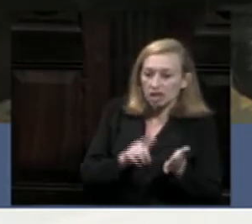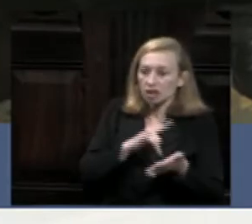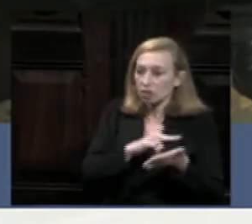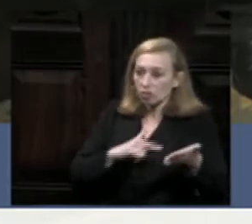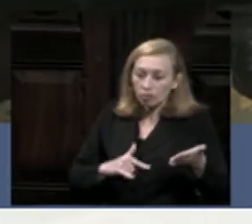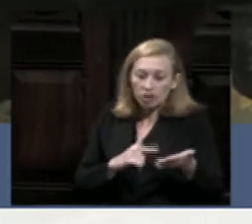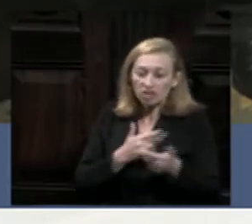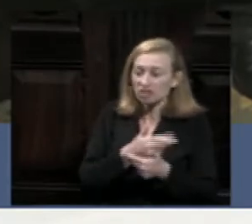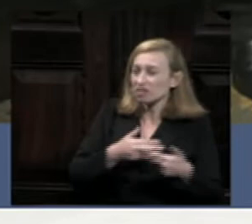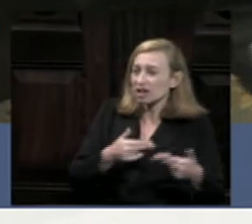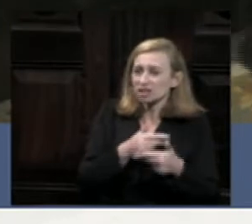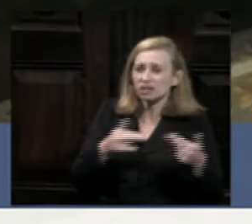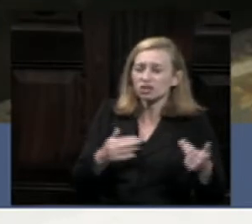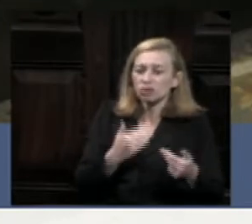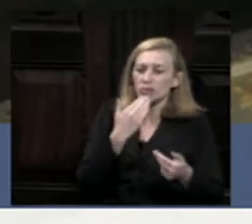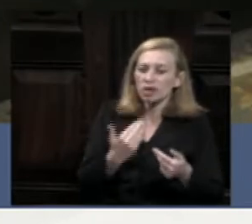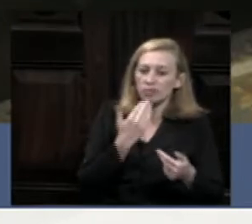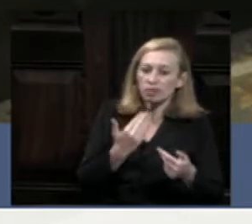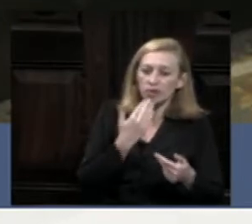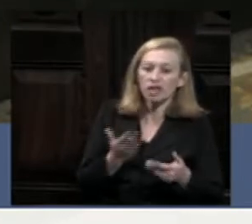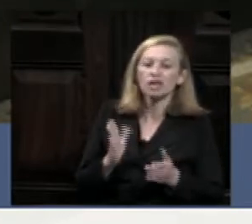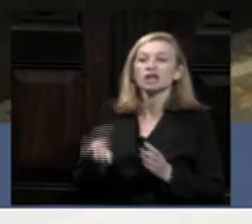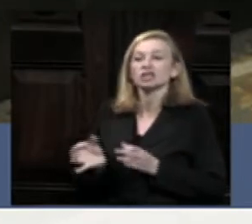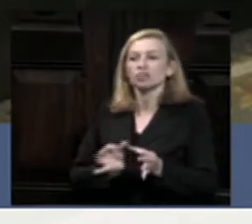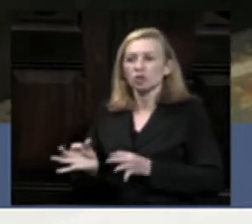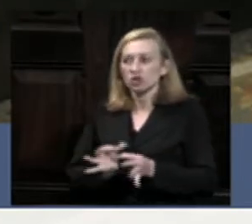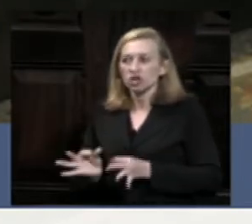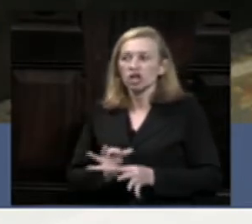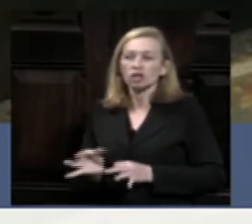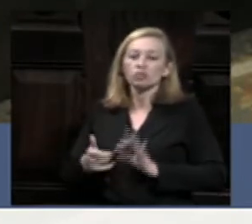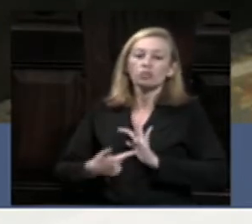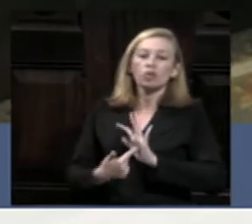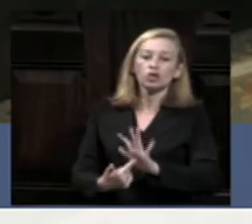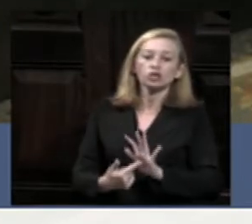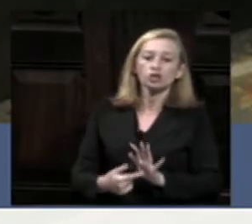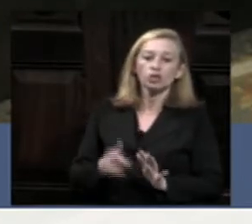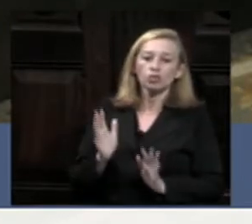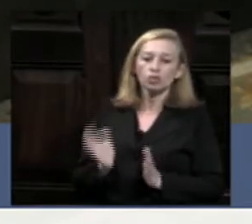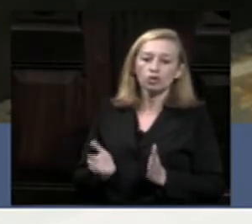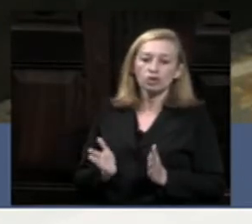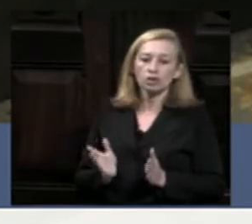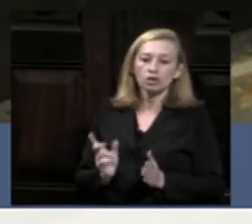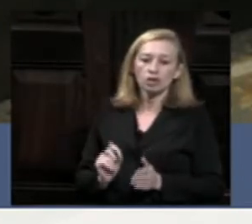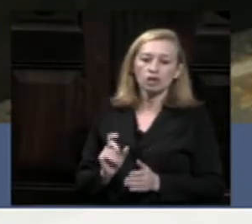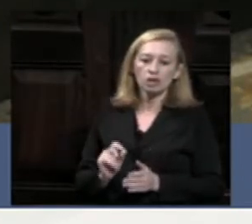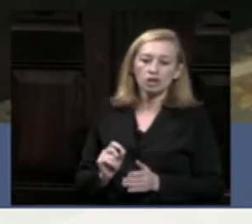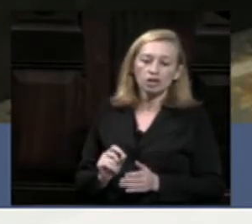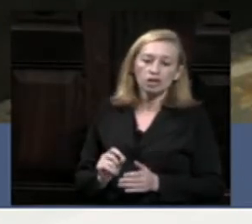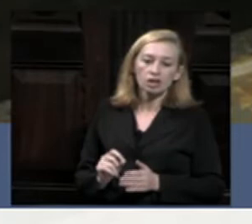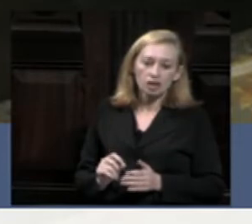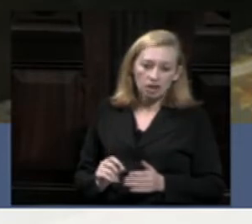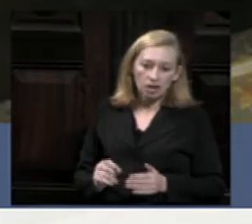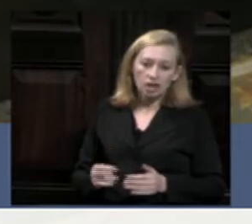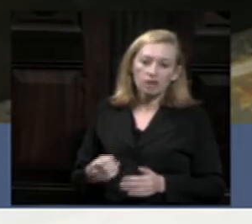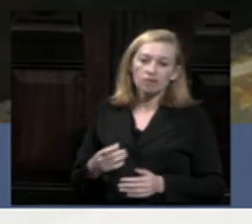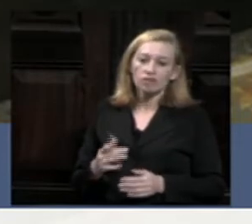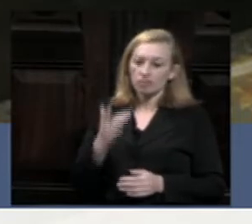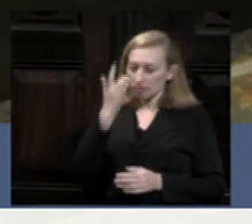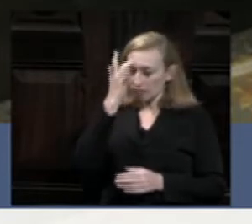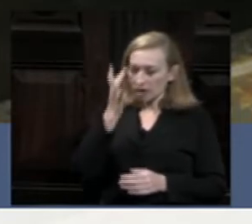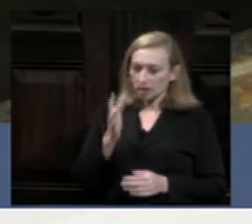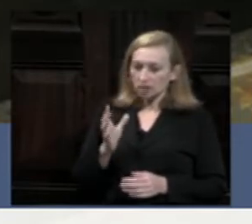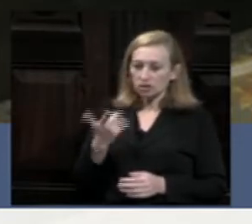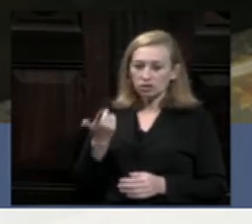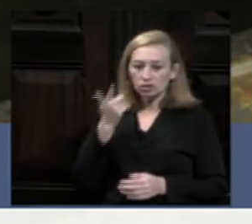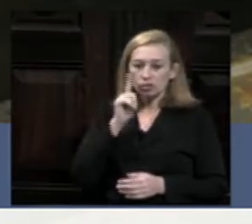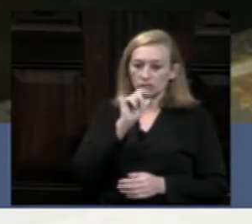outro. Então, com esse projeto, as etapas burocráticas de entrega de documentação, de aprovação dos